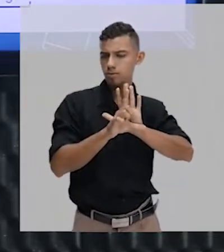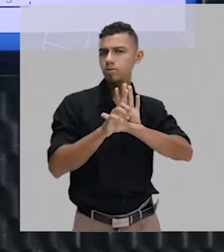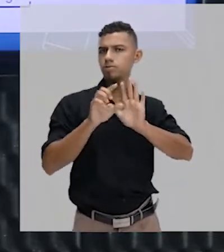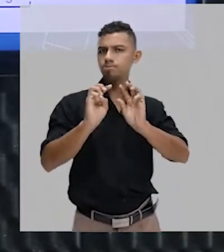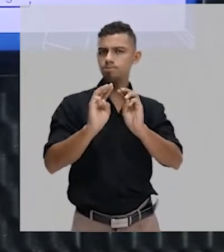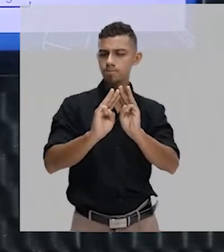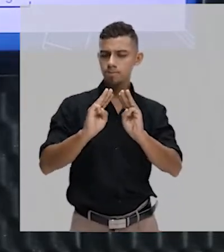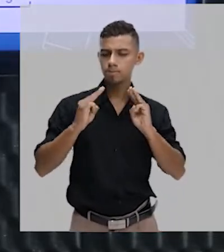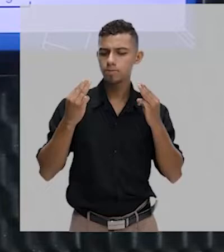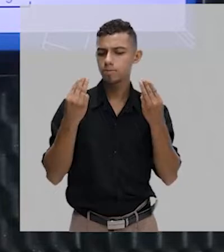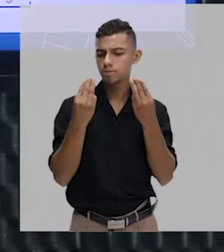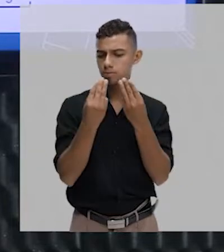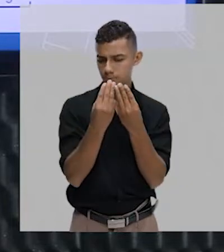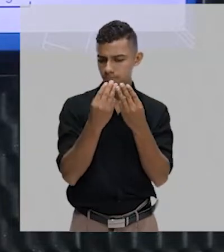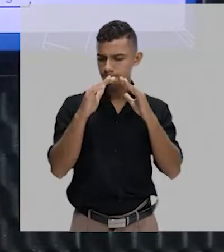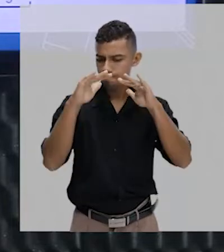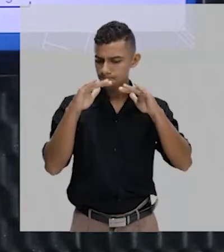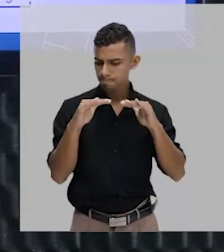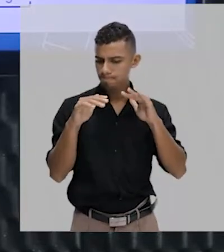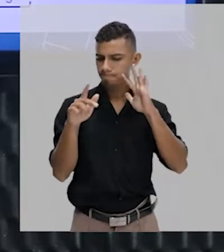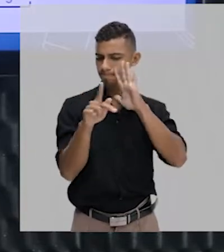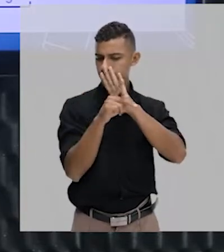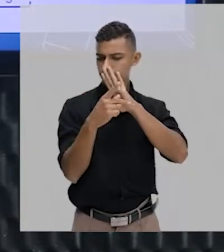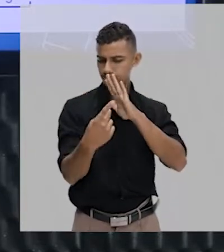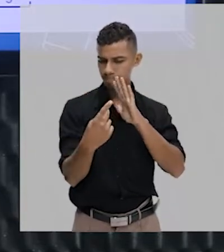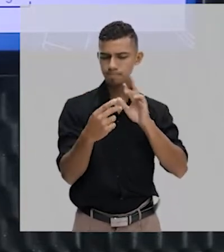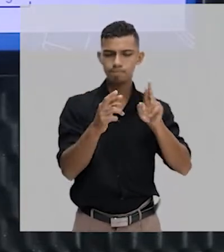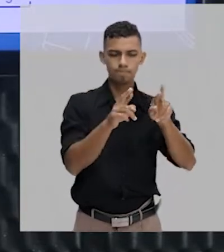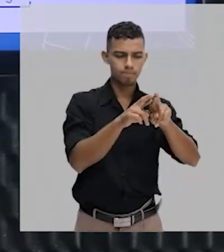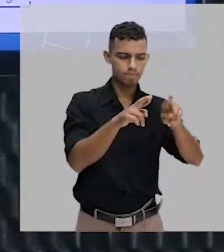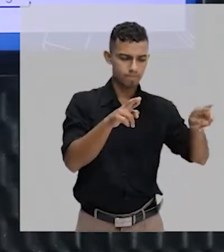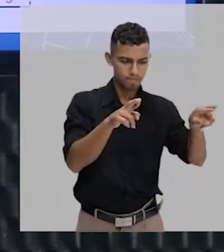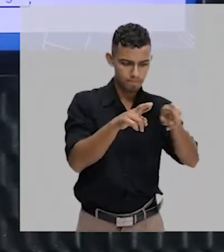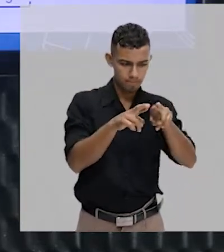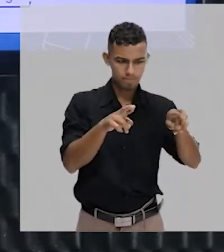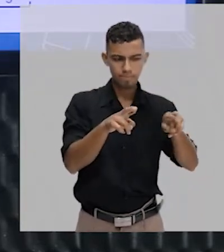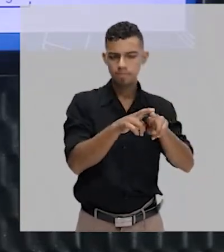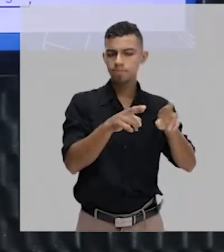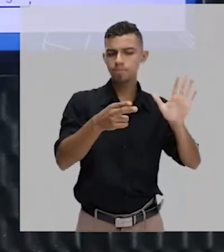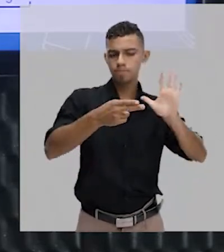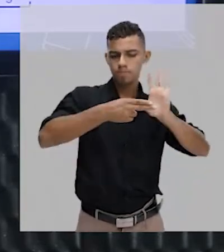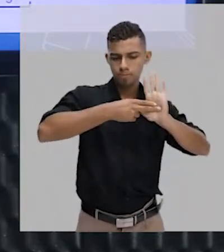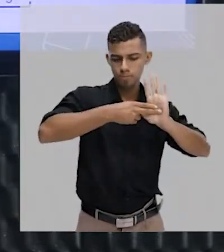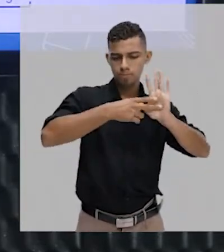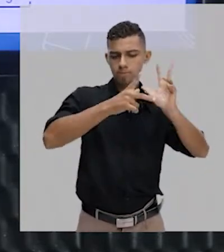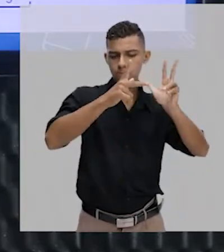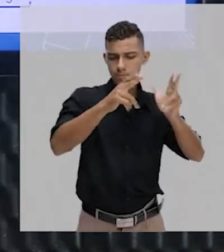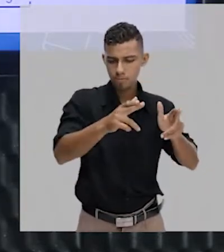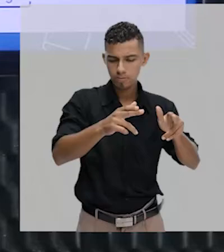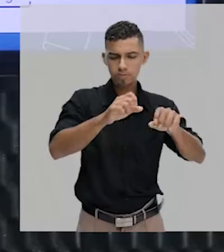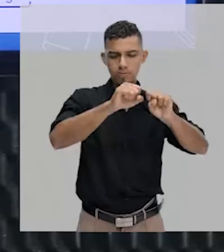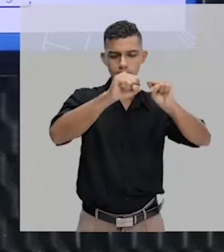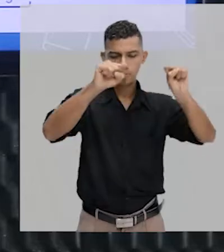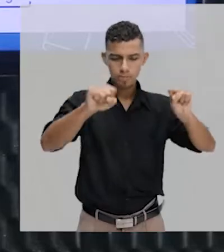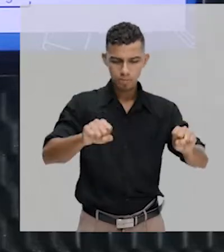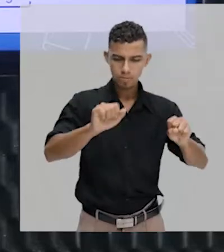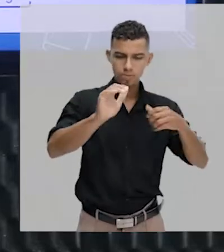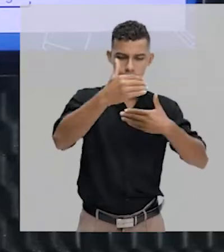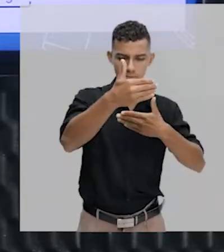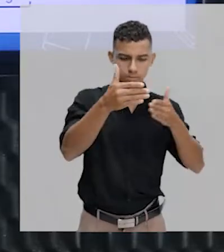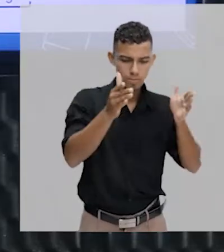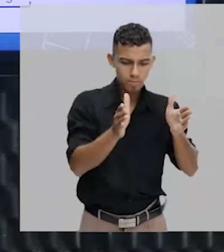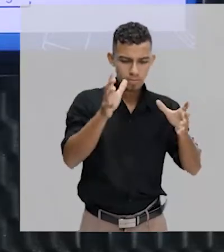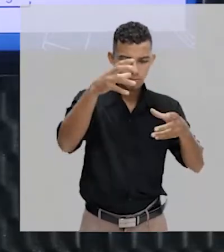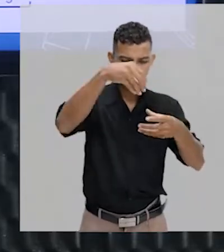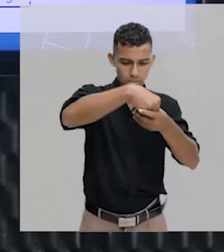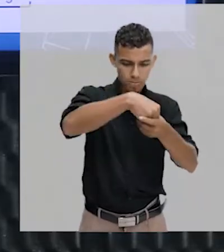massa, então a massa dos reagentes será igual, numericamente igual, em um sistema fechado à massa